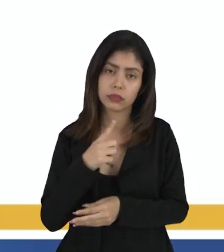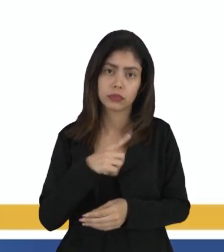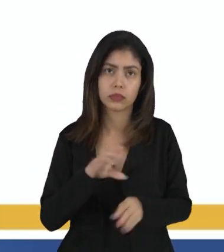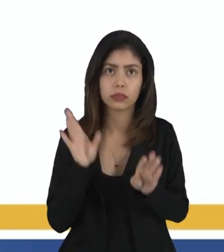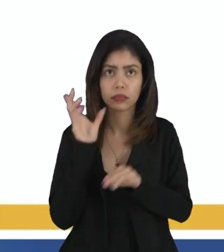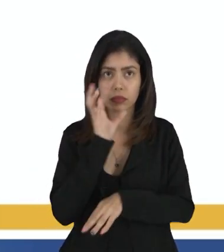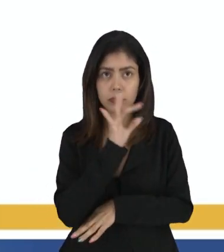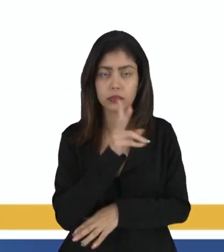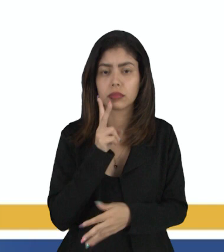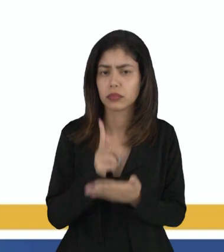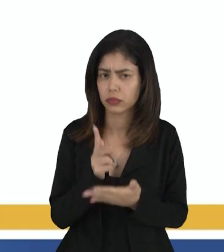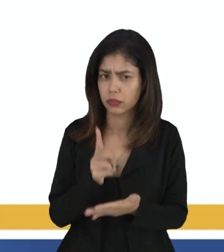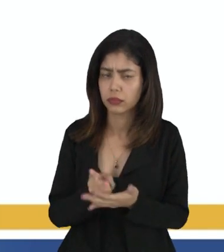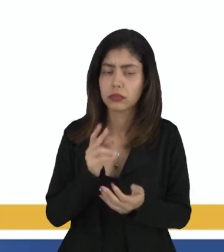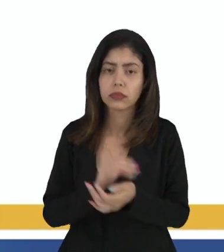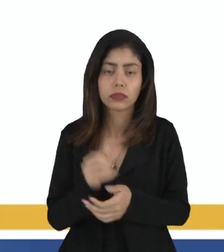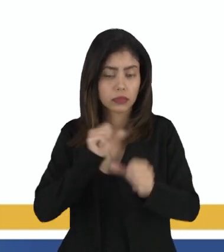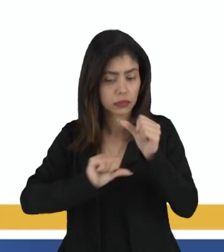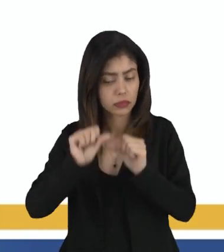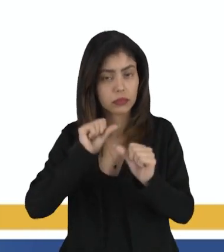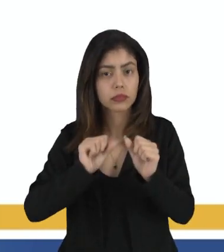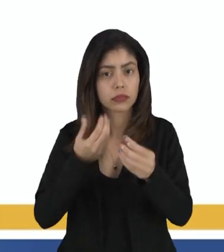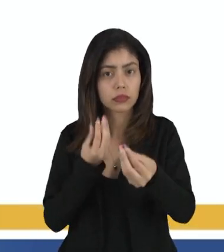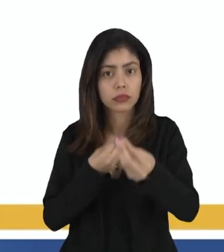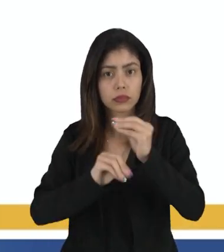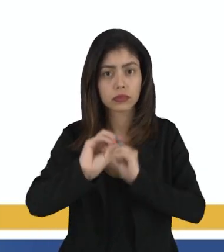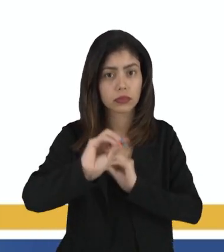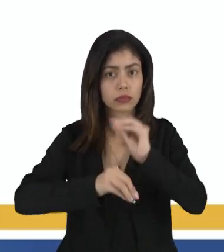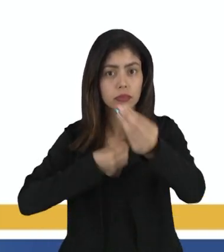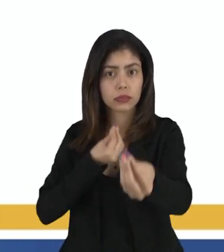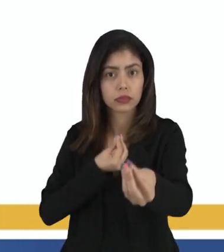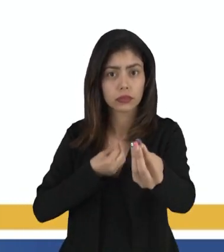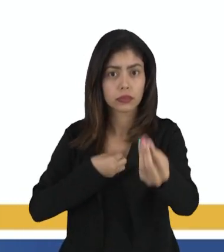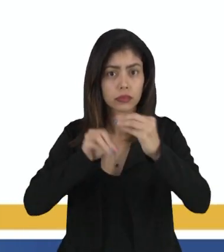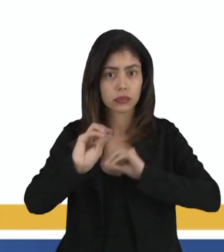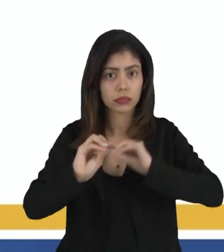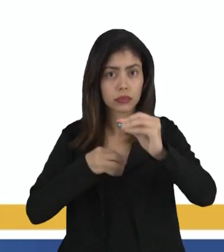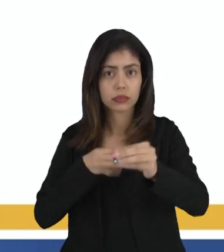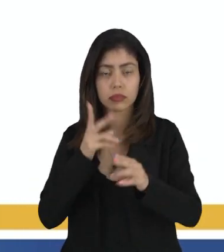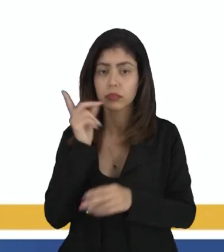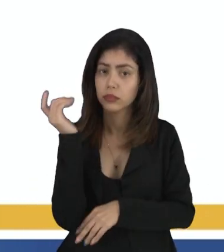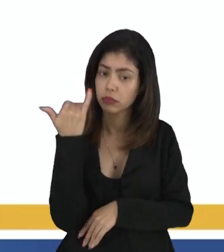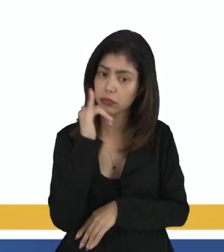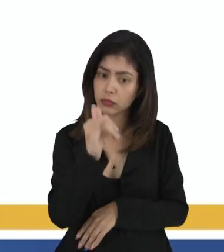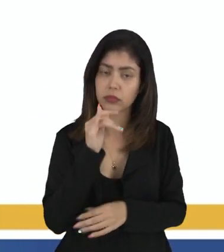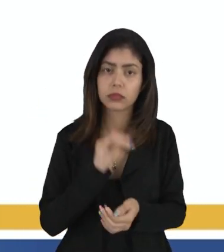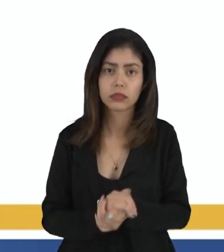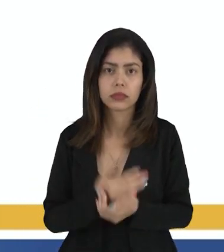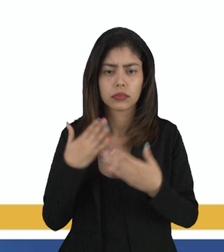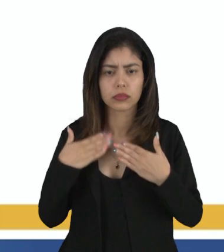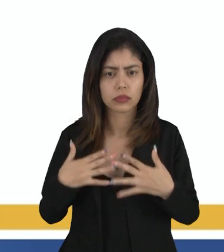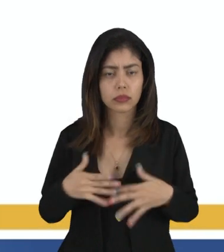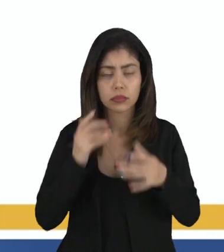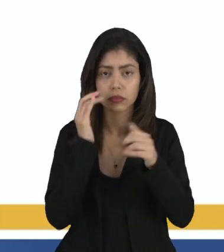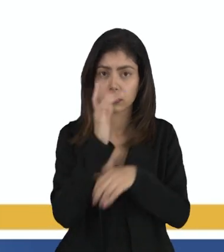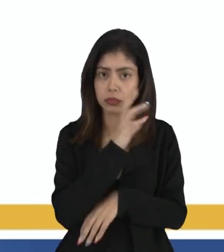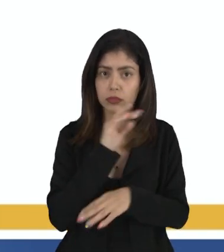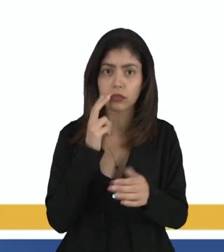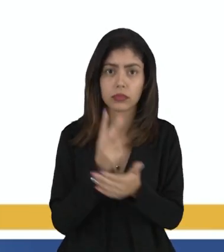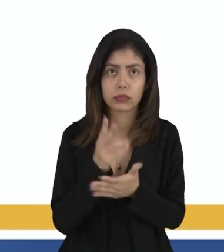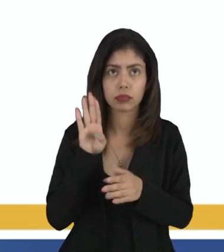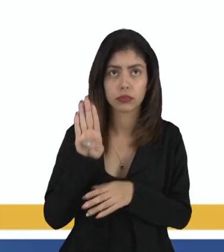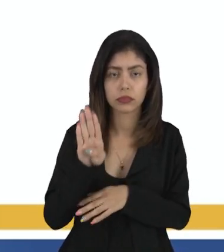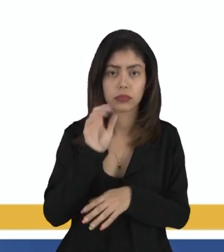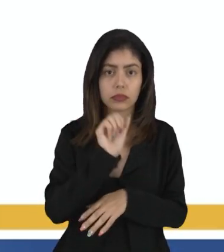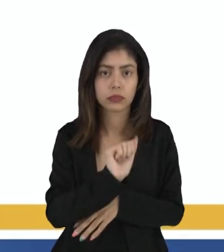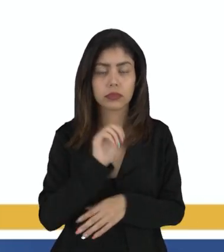de calor mesmo, essa transferência de energia. Então, a gente não diz que o calor está no corpo A e nem que o calor está no